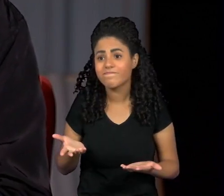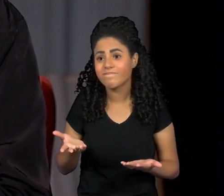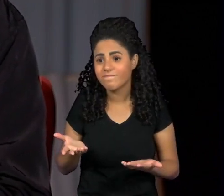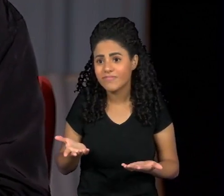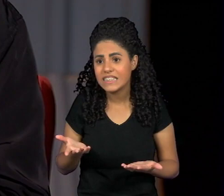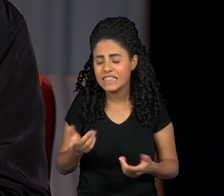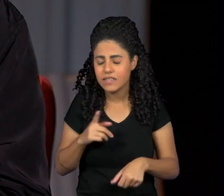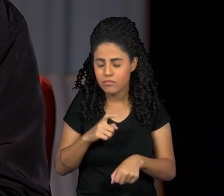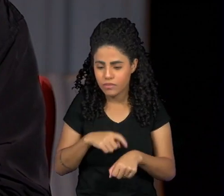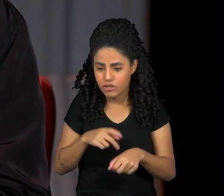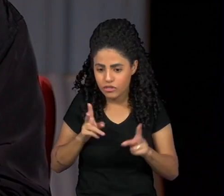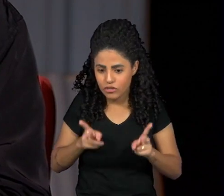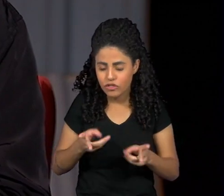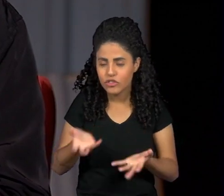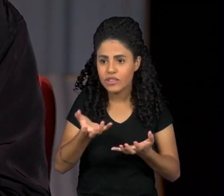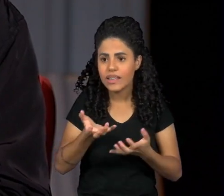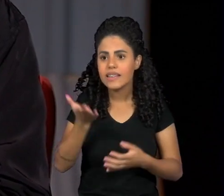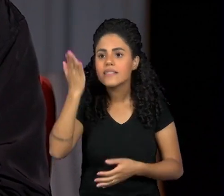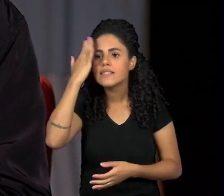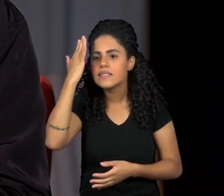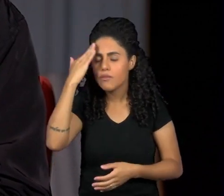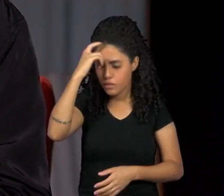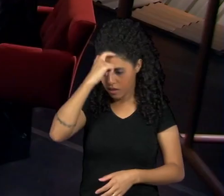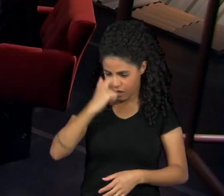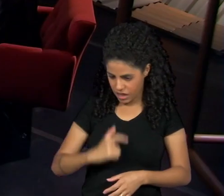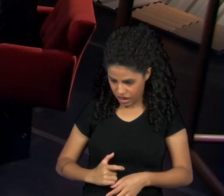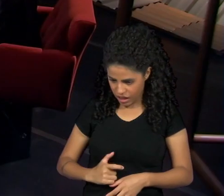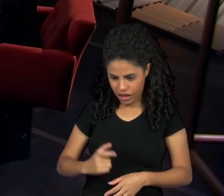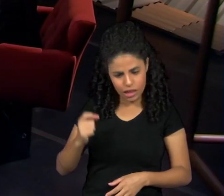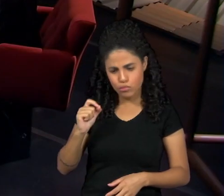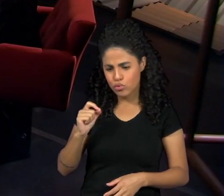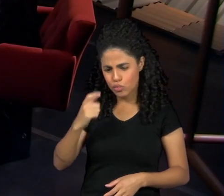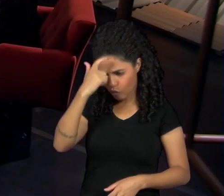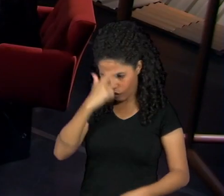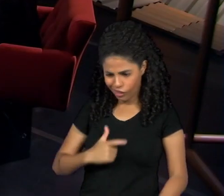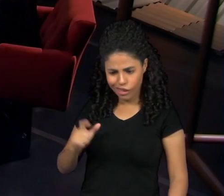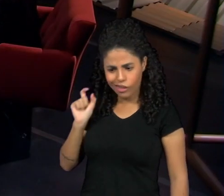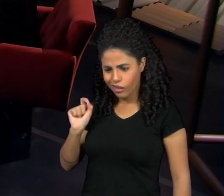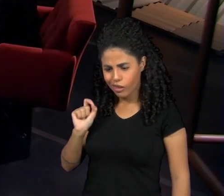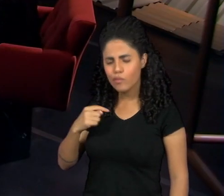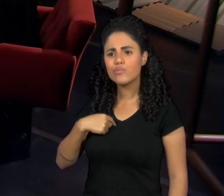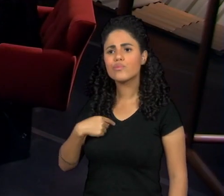gente quer saber quem nós somos, né? Queremos saber quem nós somos,